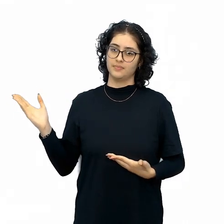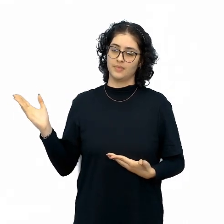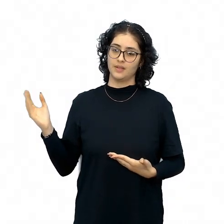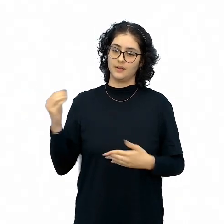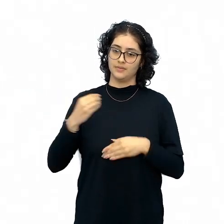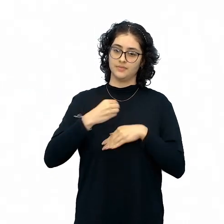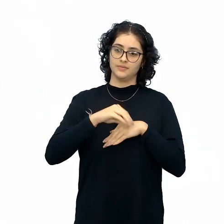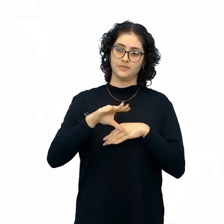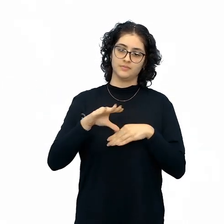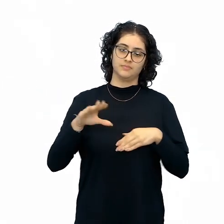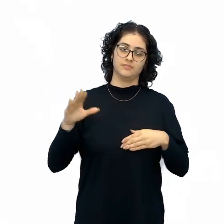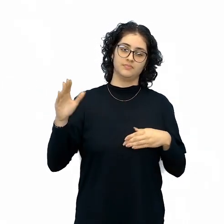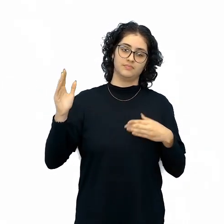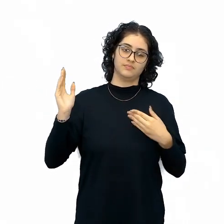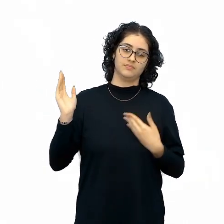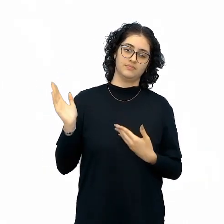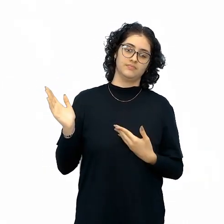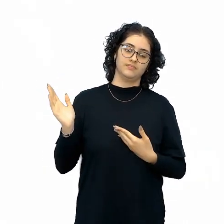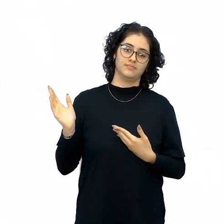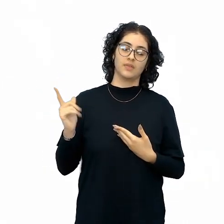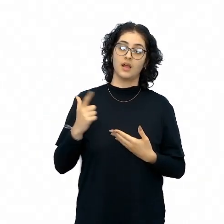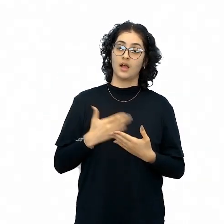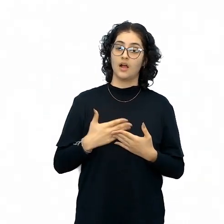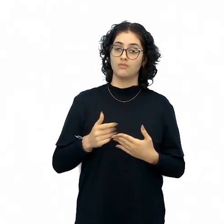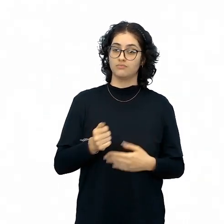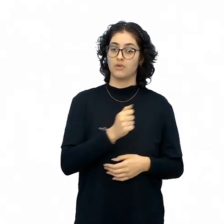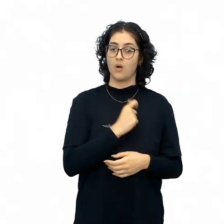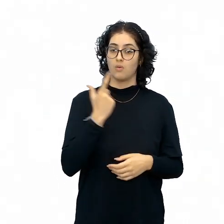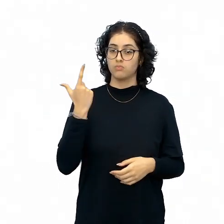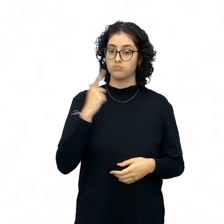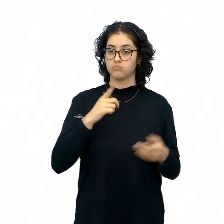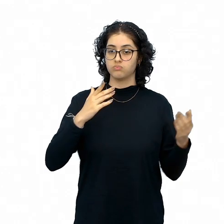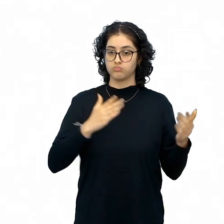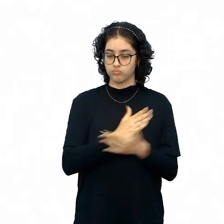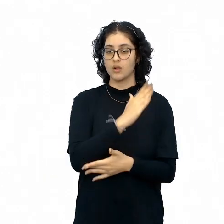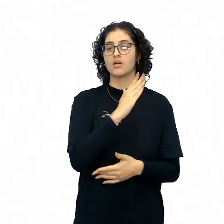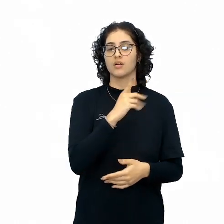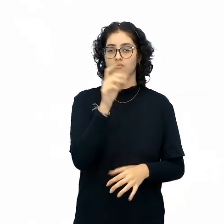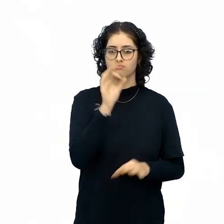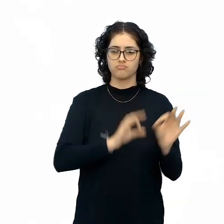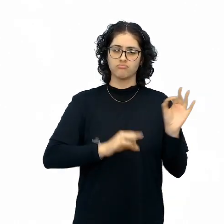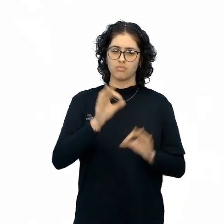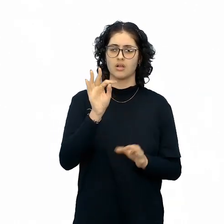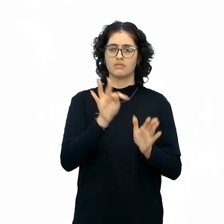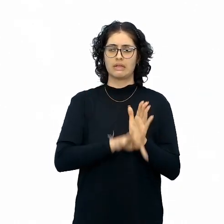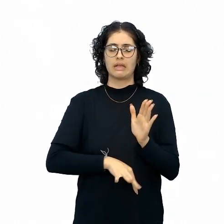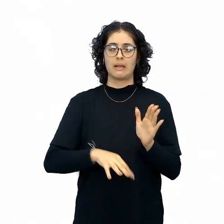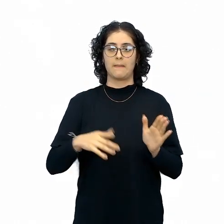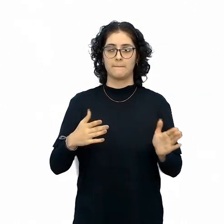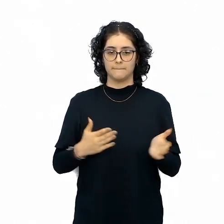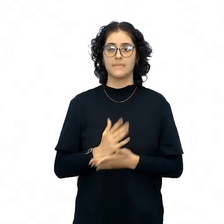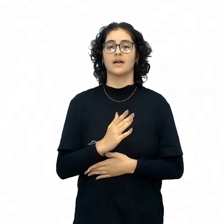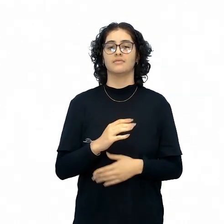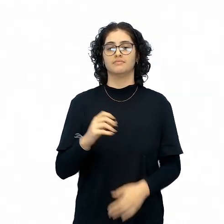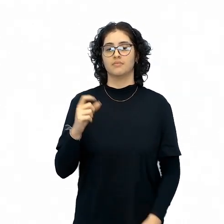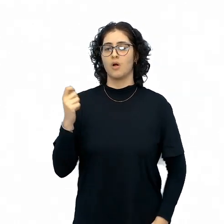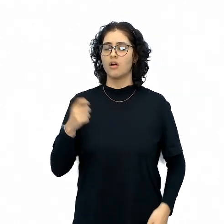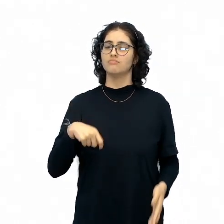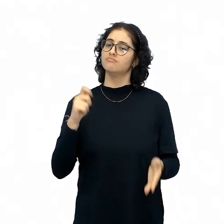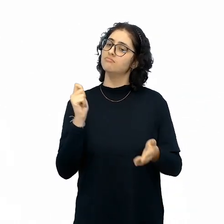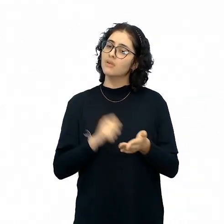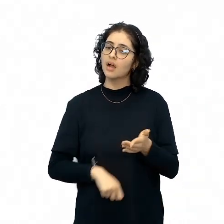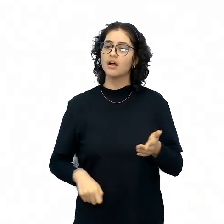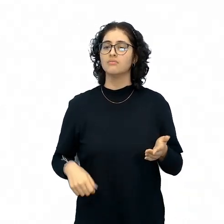dessa atividade, para que os estudantes consigam, então, construir esse texto reivindicatório. Pode ser um